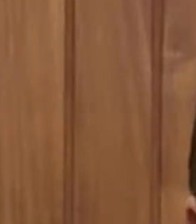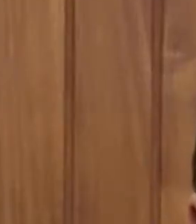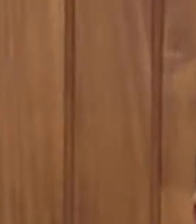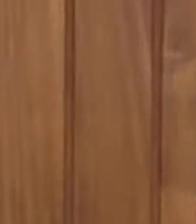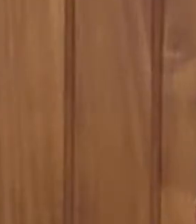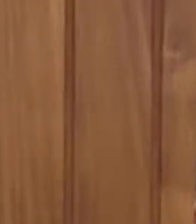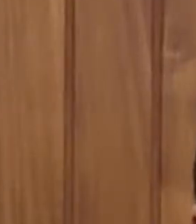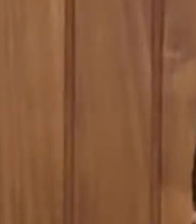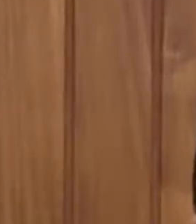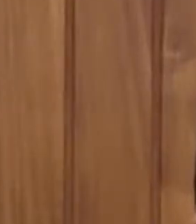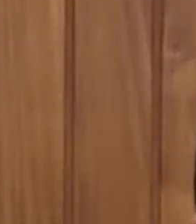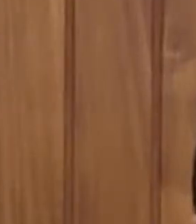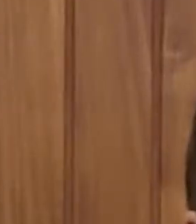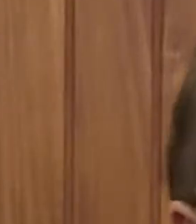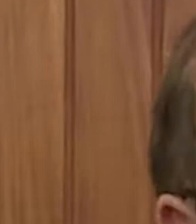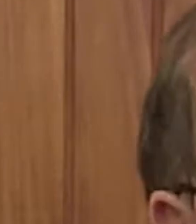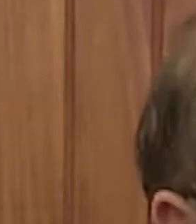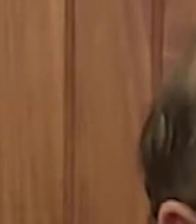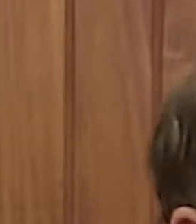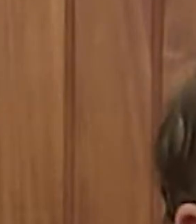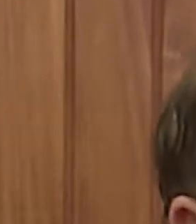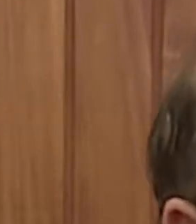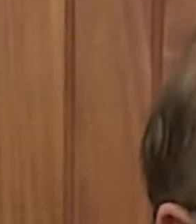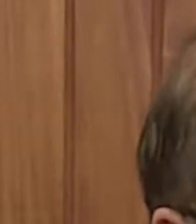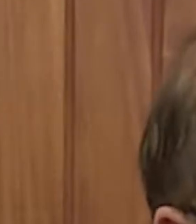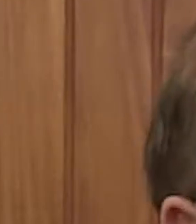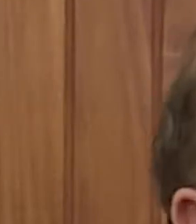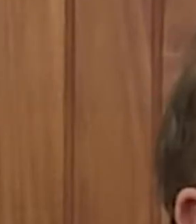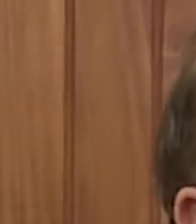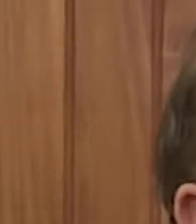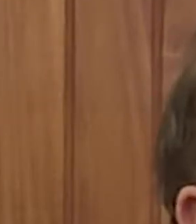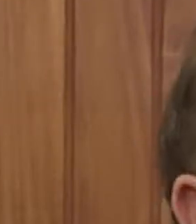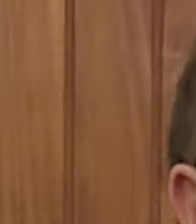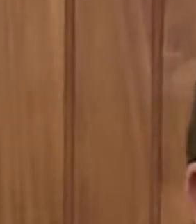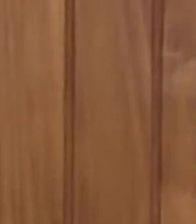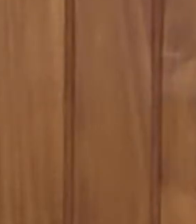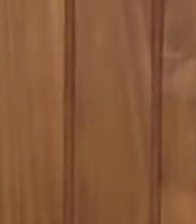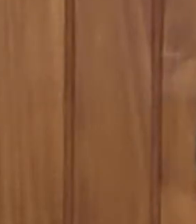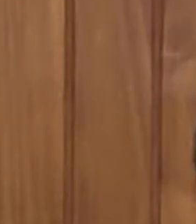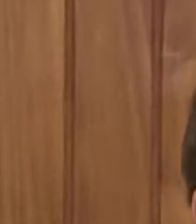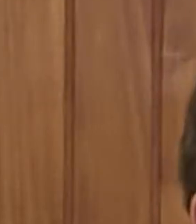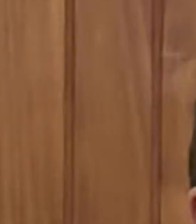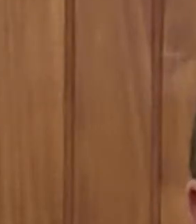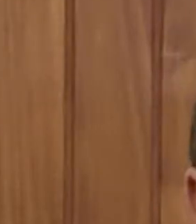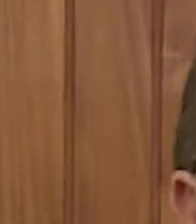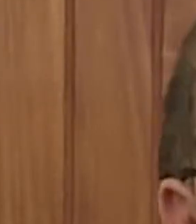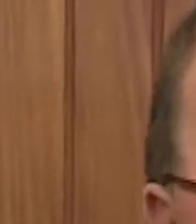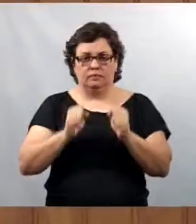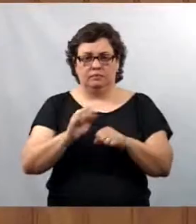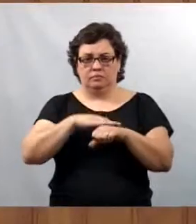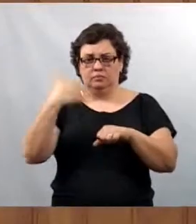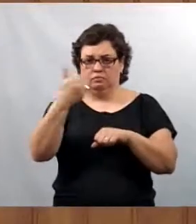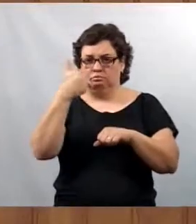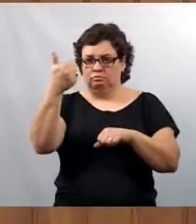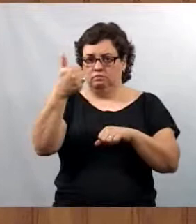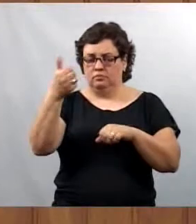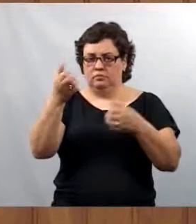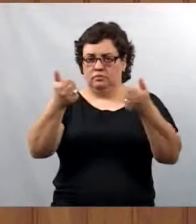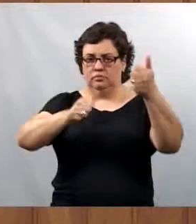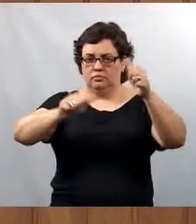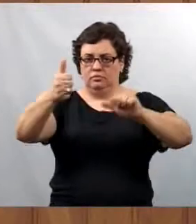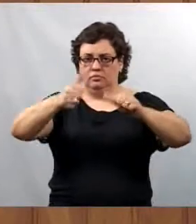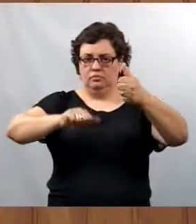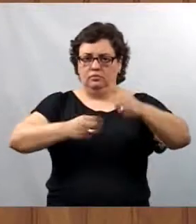primeira discussão foi aprovado o projeto do vereador Herval Rosa Seabra pedindo que as agências bancárias disponibiliza em